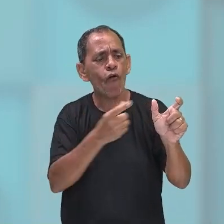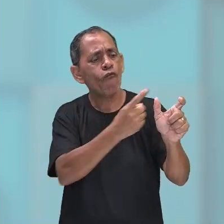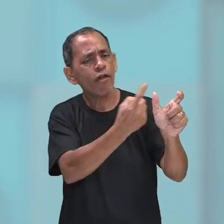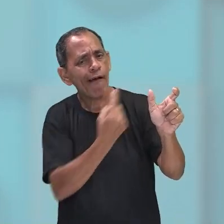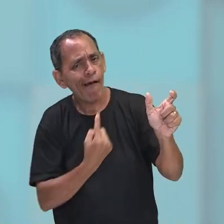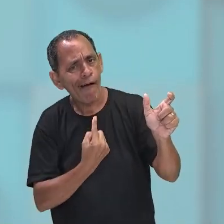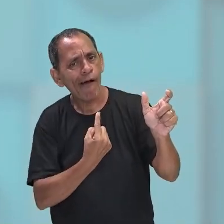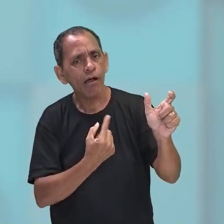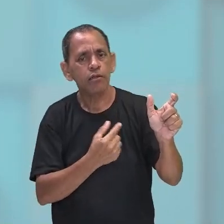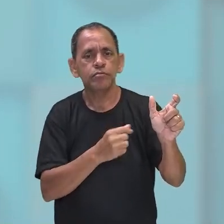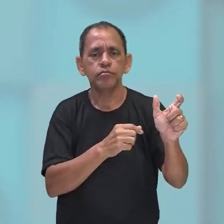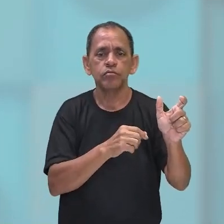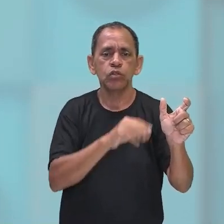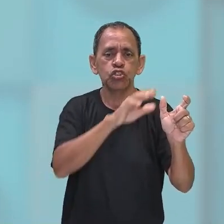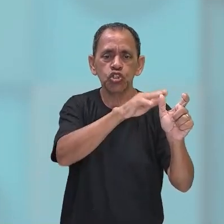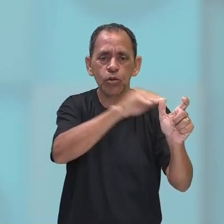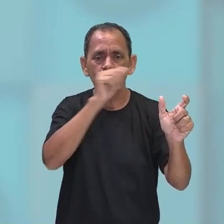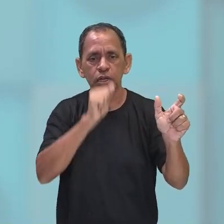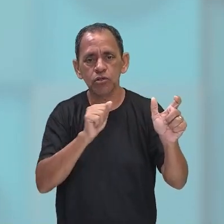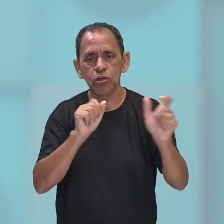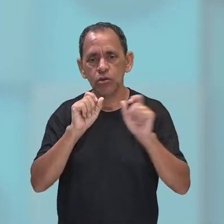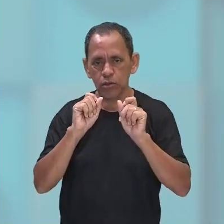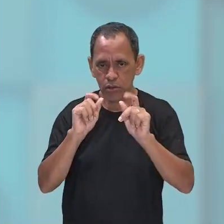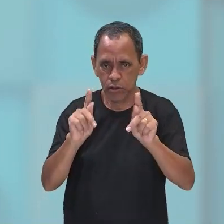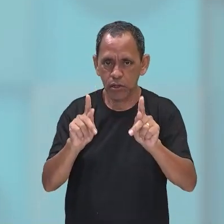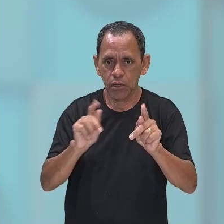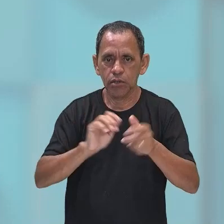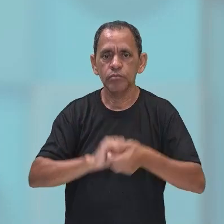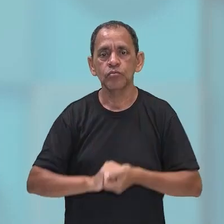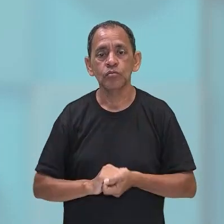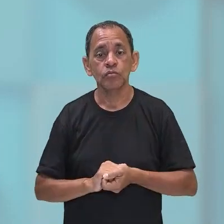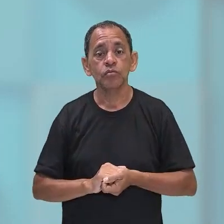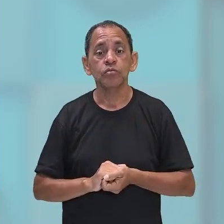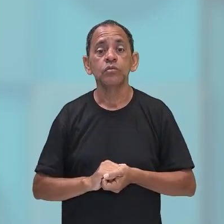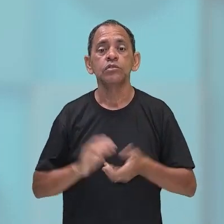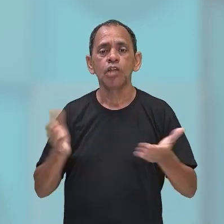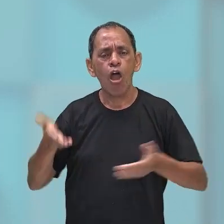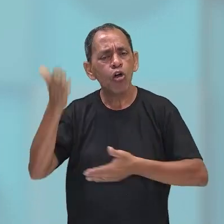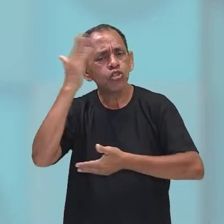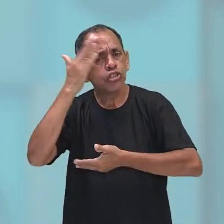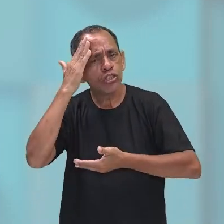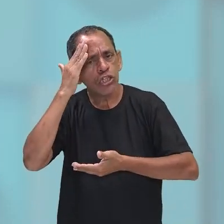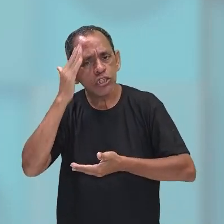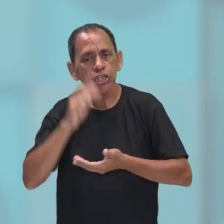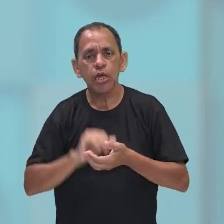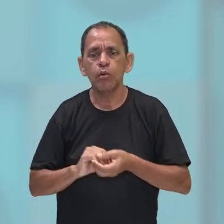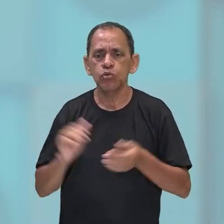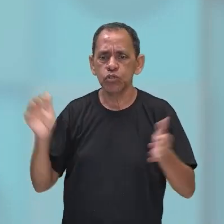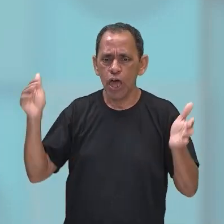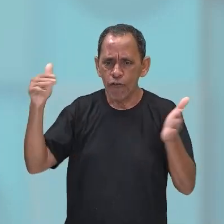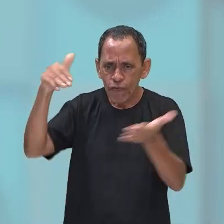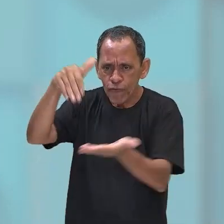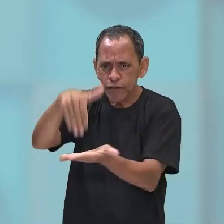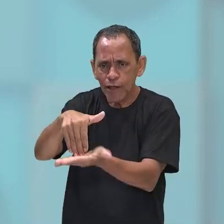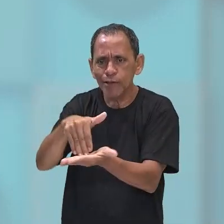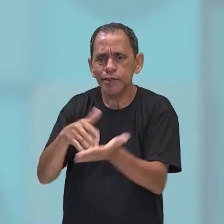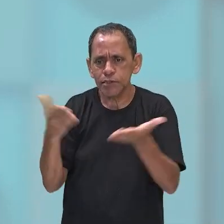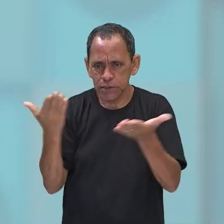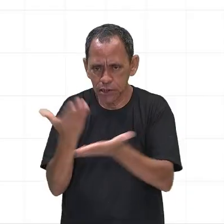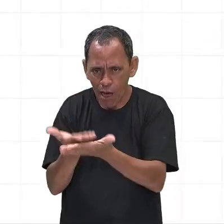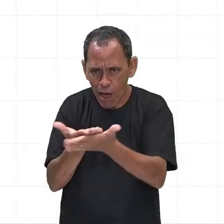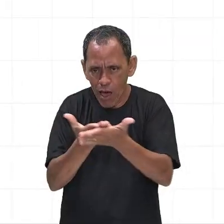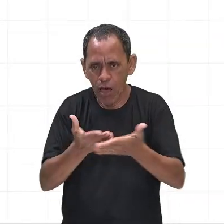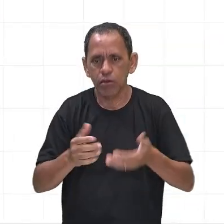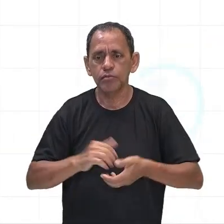que eu faço o chamamento. Ok, gente? Então, já que compreendemos tudo isso, vamos finalizar a nossa aula aqui.